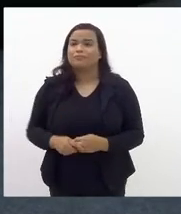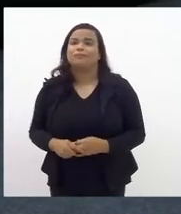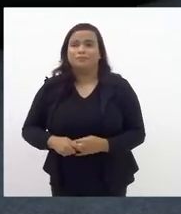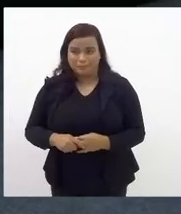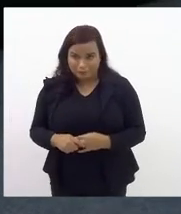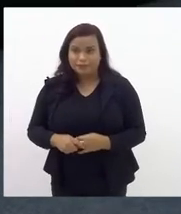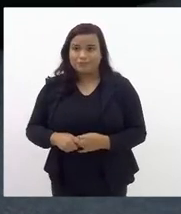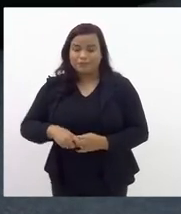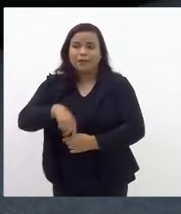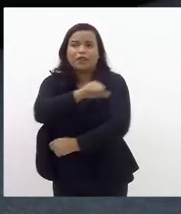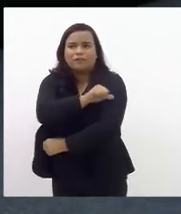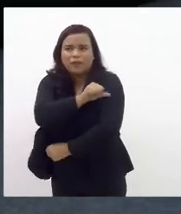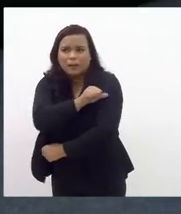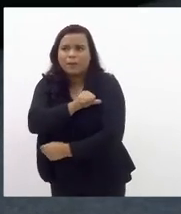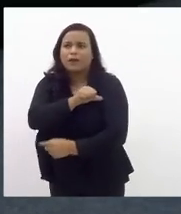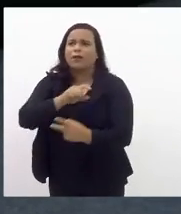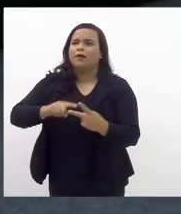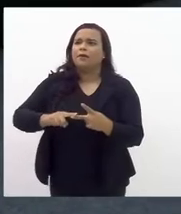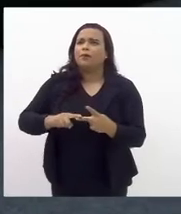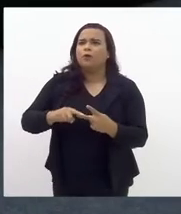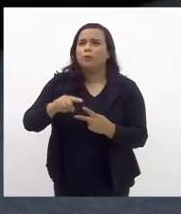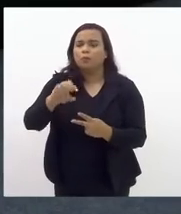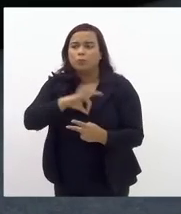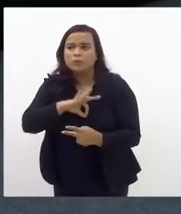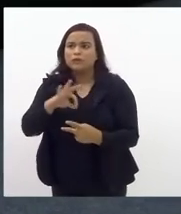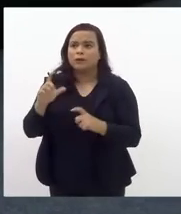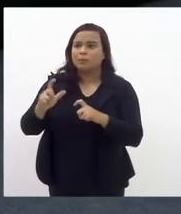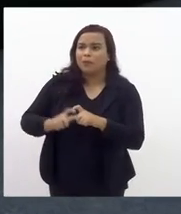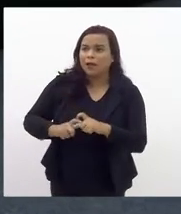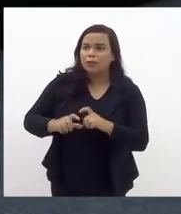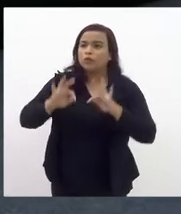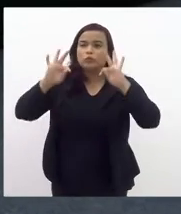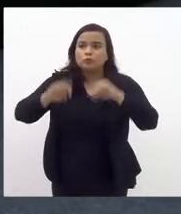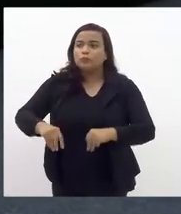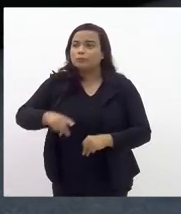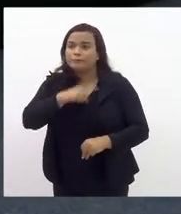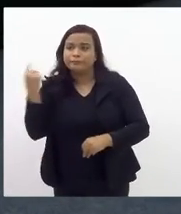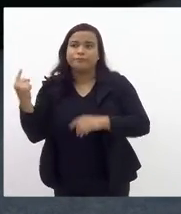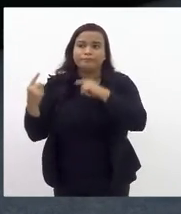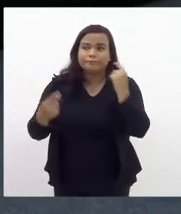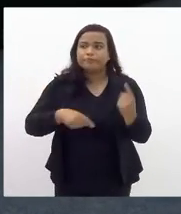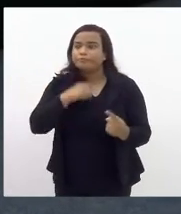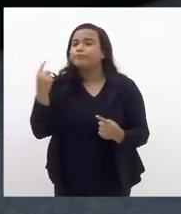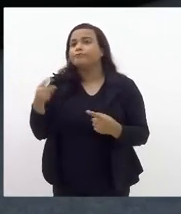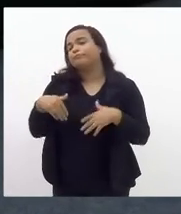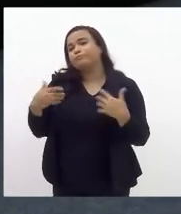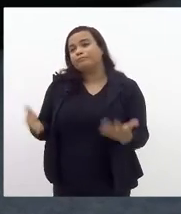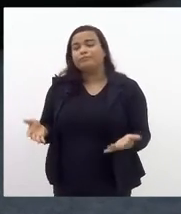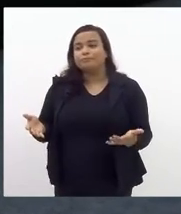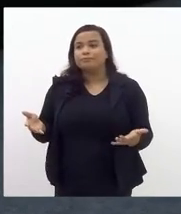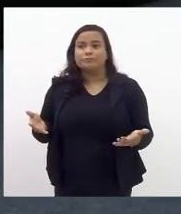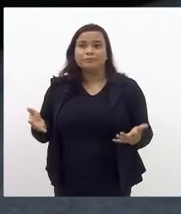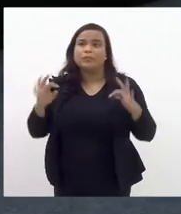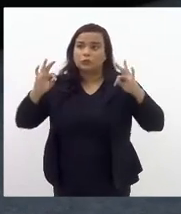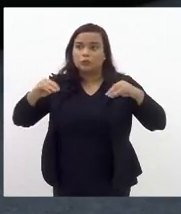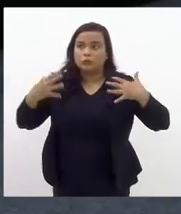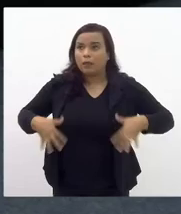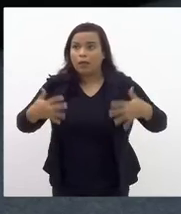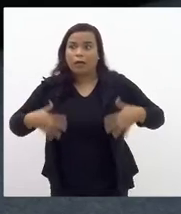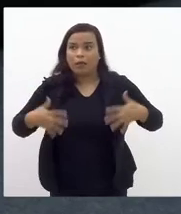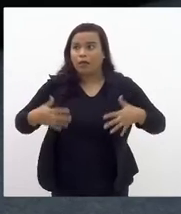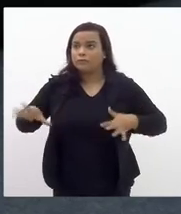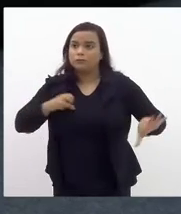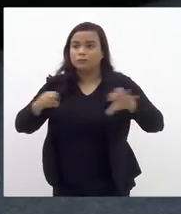o enfermeiro, o médico. Médico morreu, o policial morreu. Ou seja, todo mundo ficou à mercê da